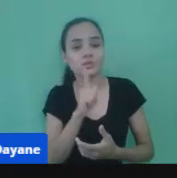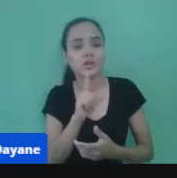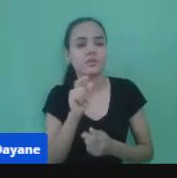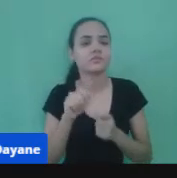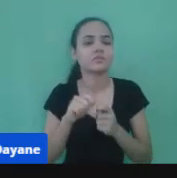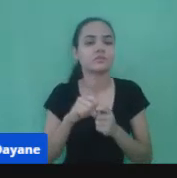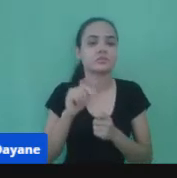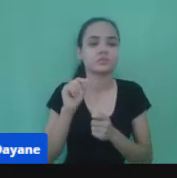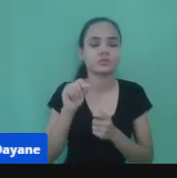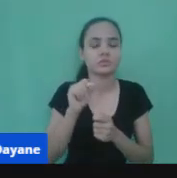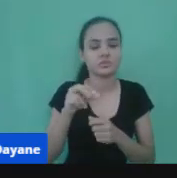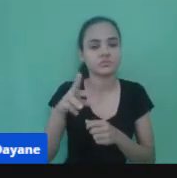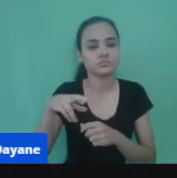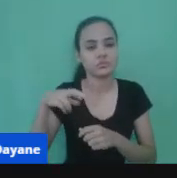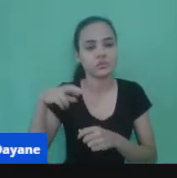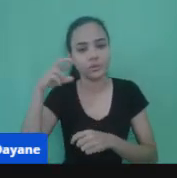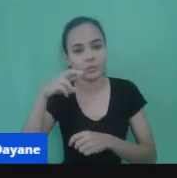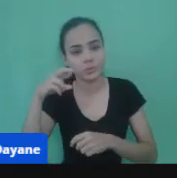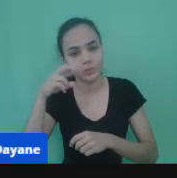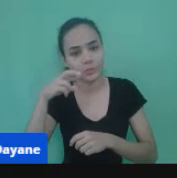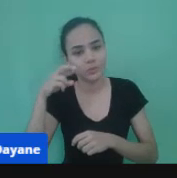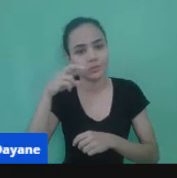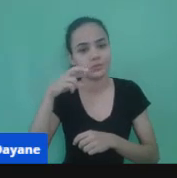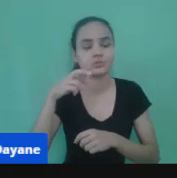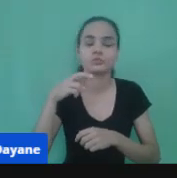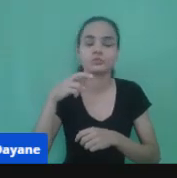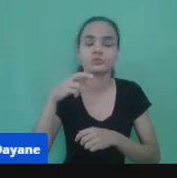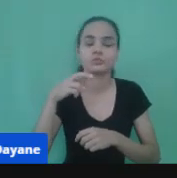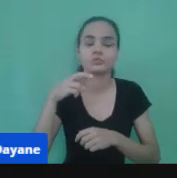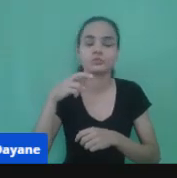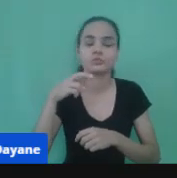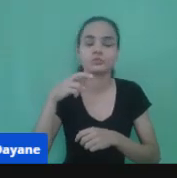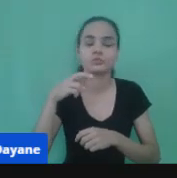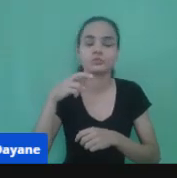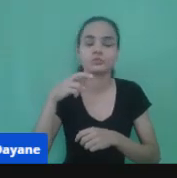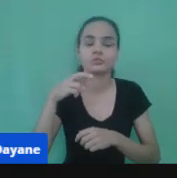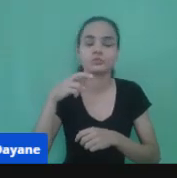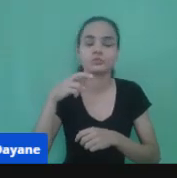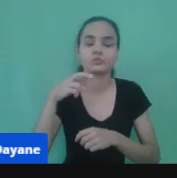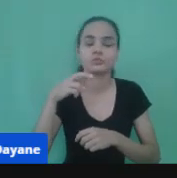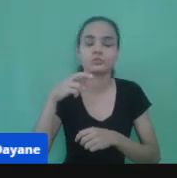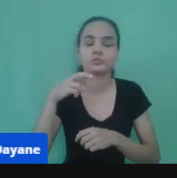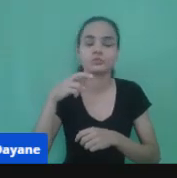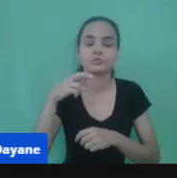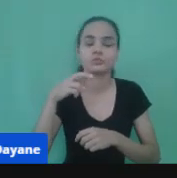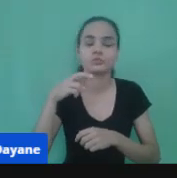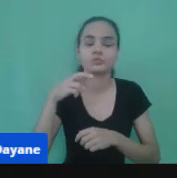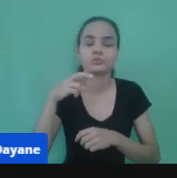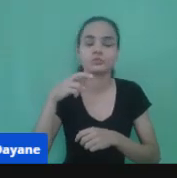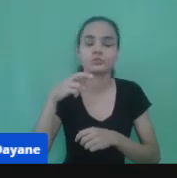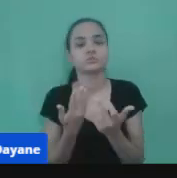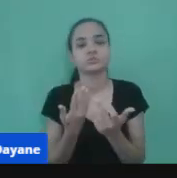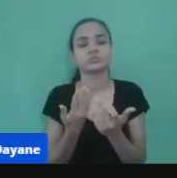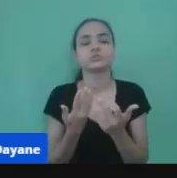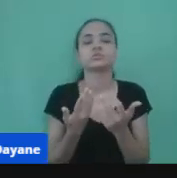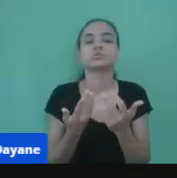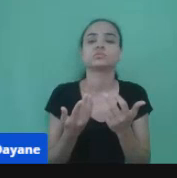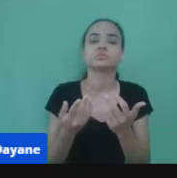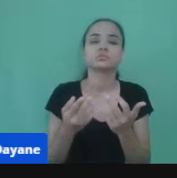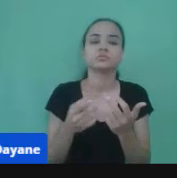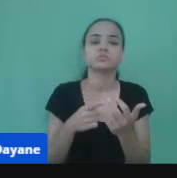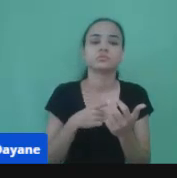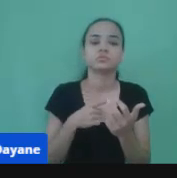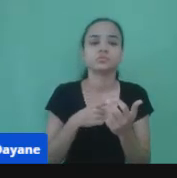monitoramento, consegue realizar trabalhos que vão ter cunho político. Isso é muito importante, porque, veja